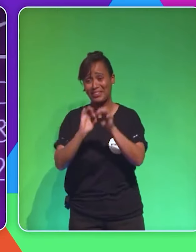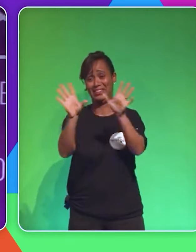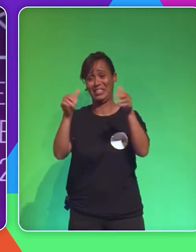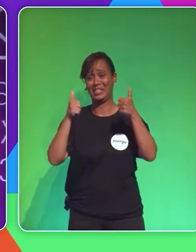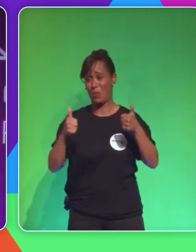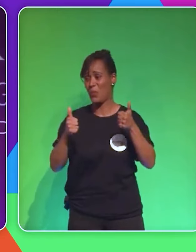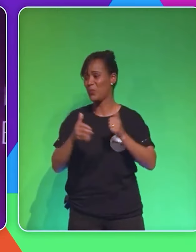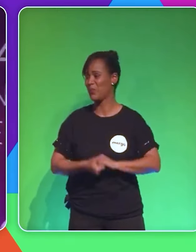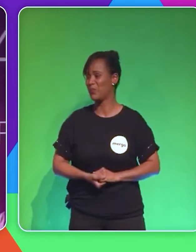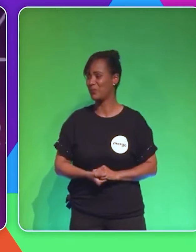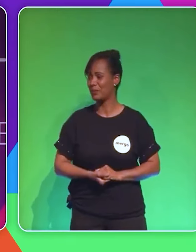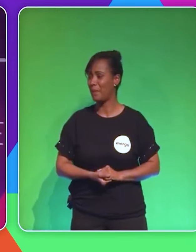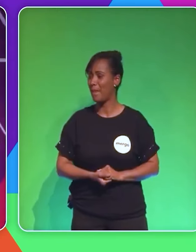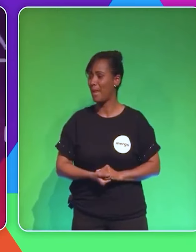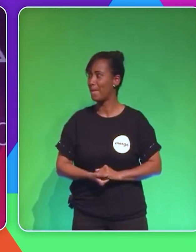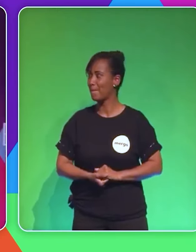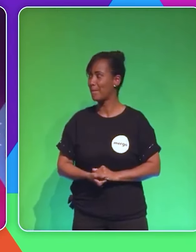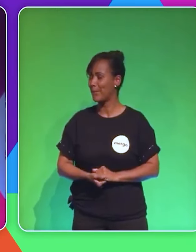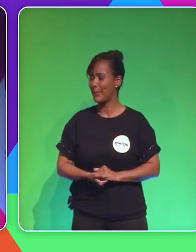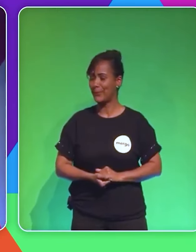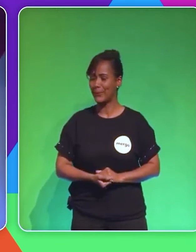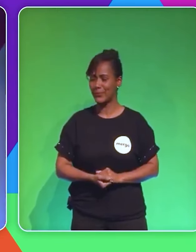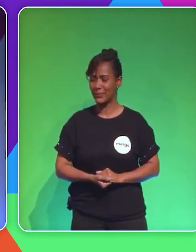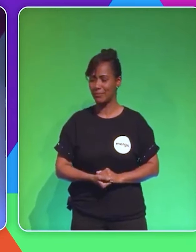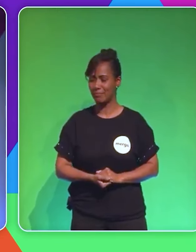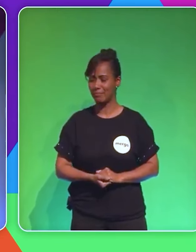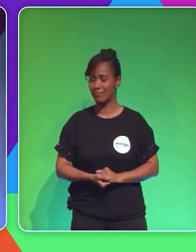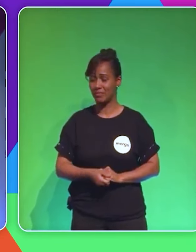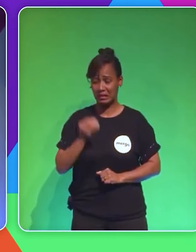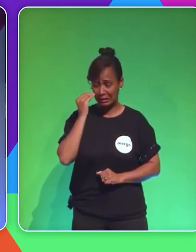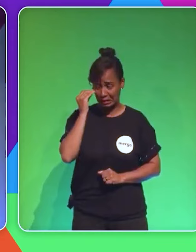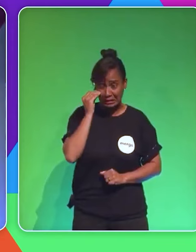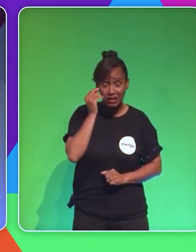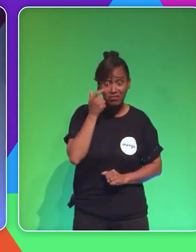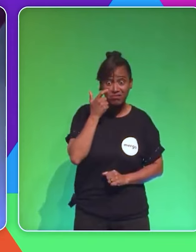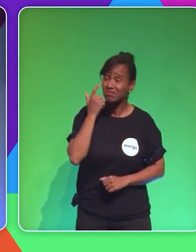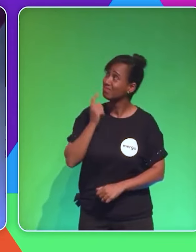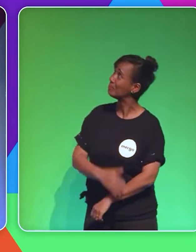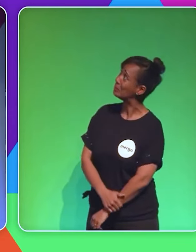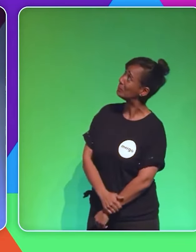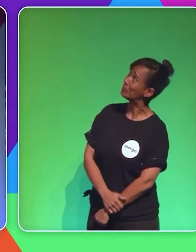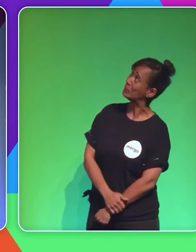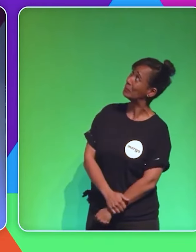a jink Dama beleza vamos ver se vai